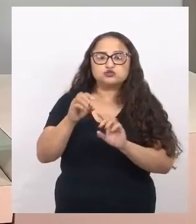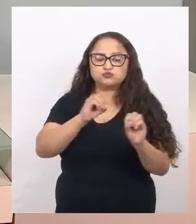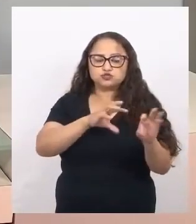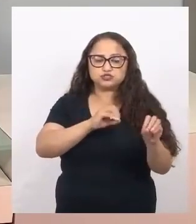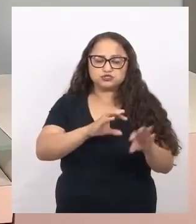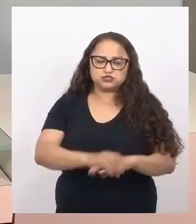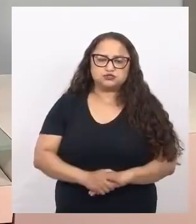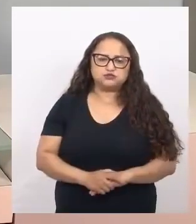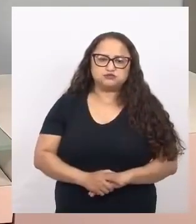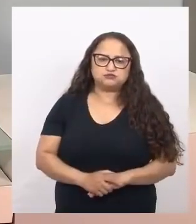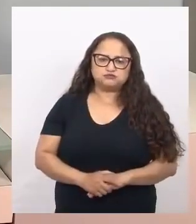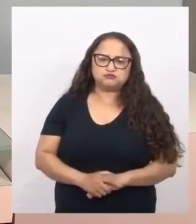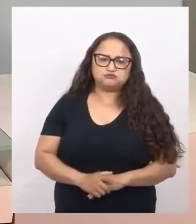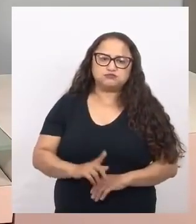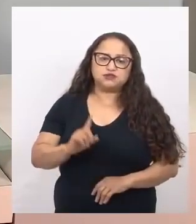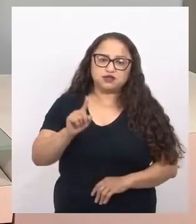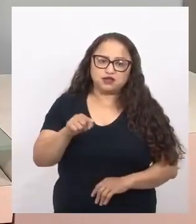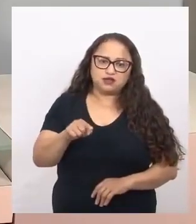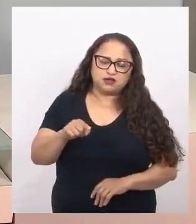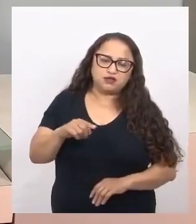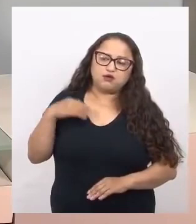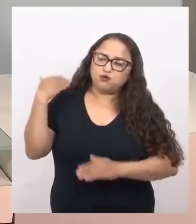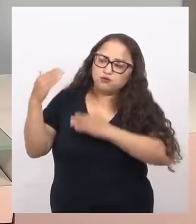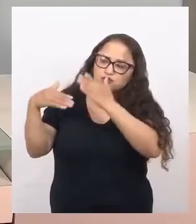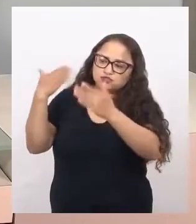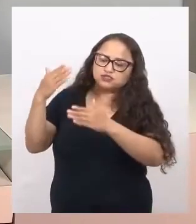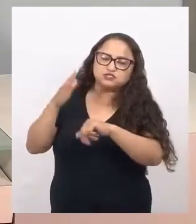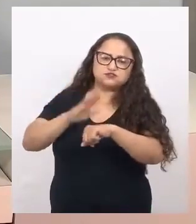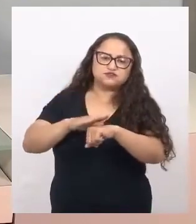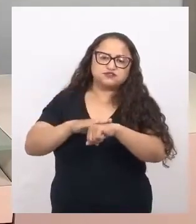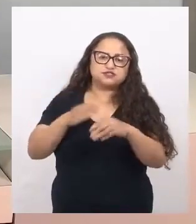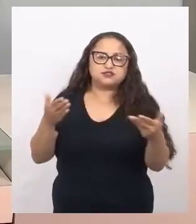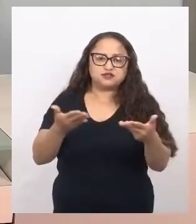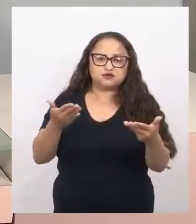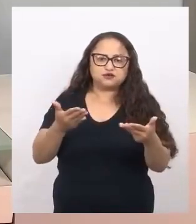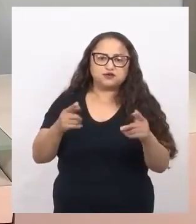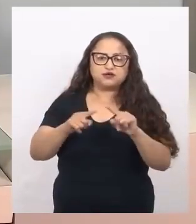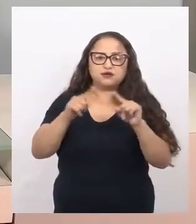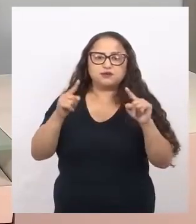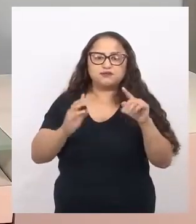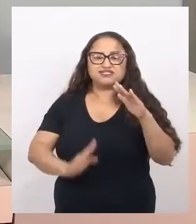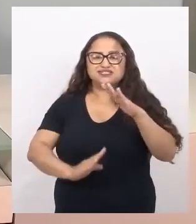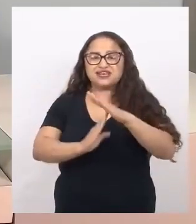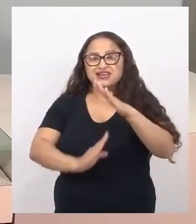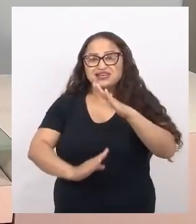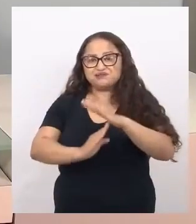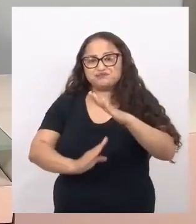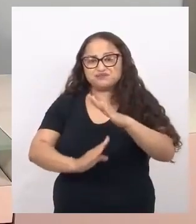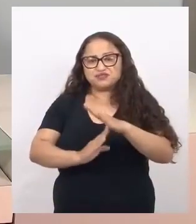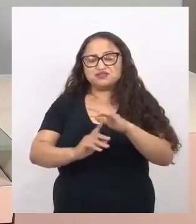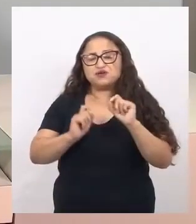é um processo, a gente está fazendo agora no sistema, mas ele mimica um pouco o que foi feito